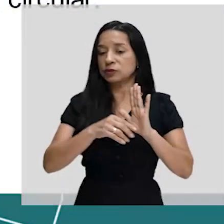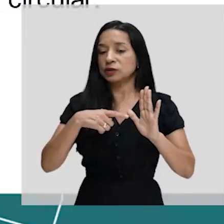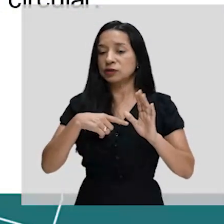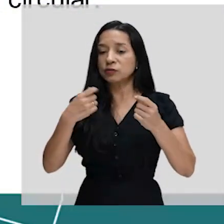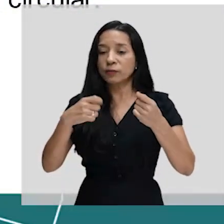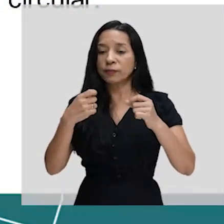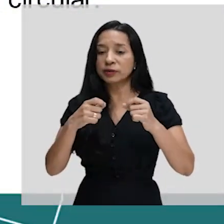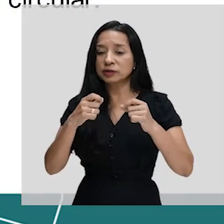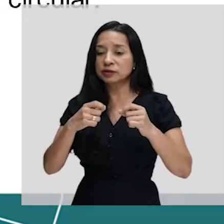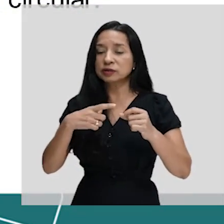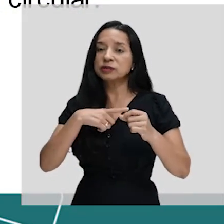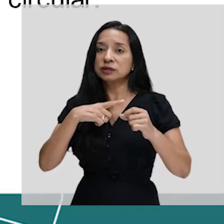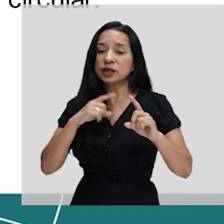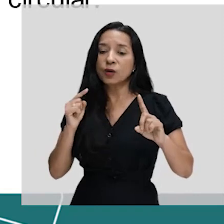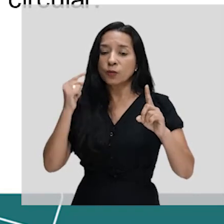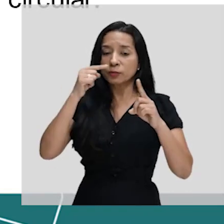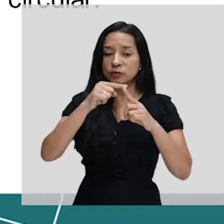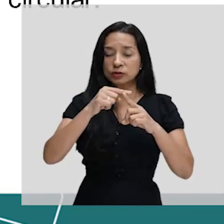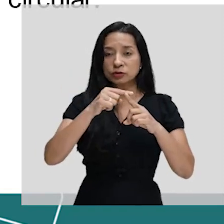E o autor